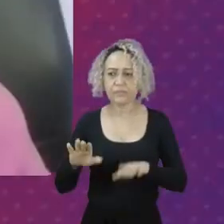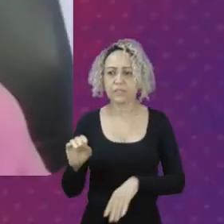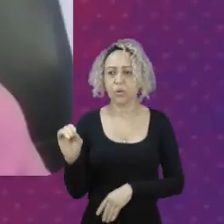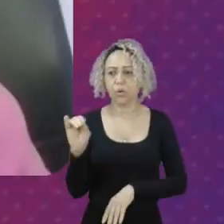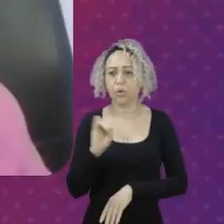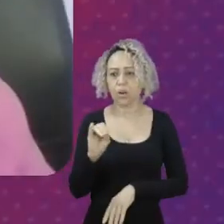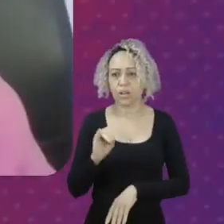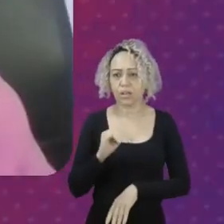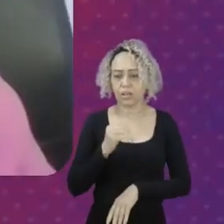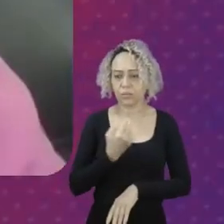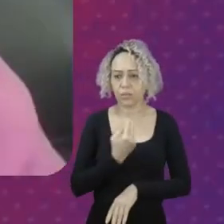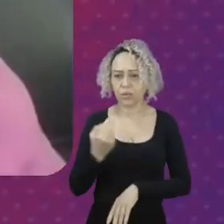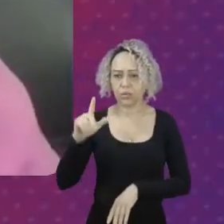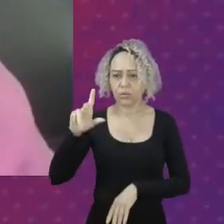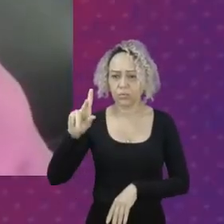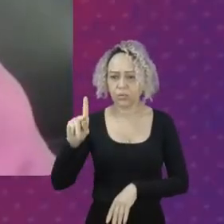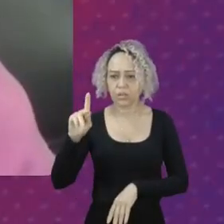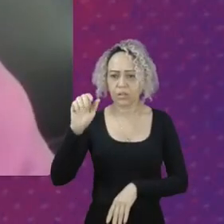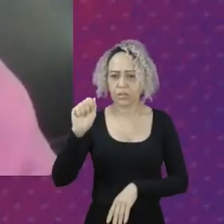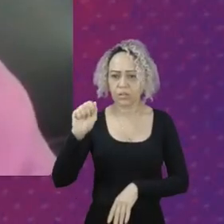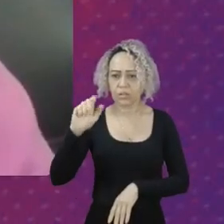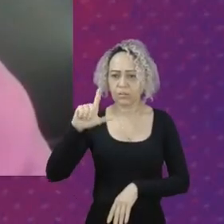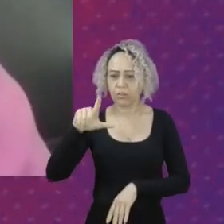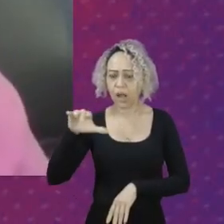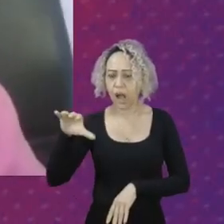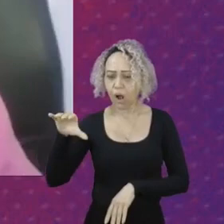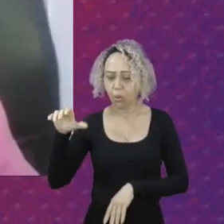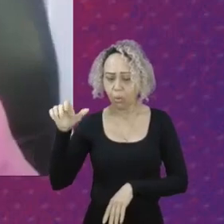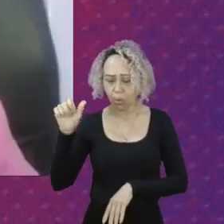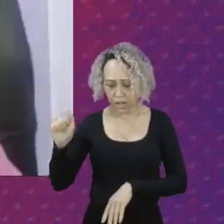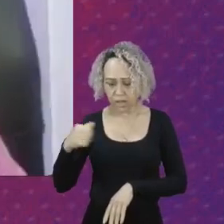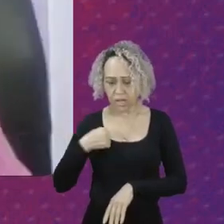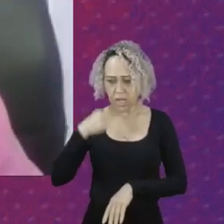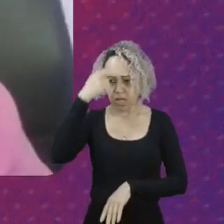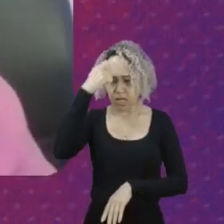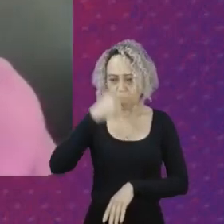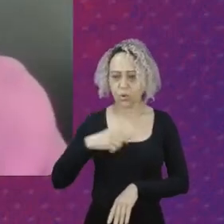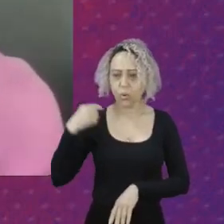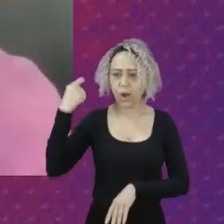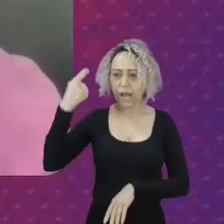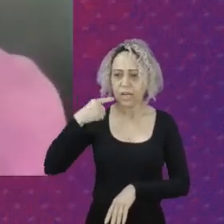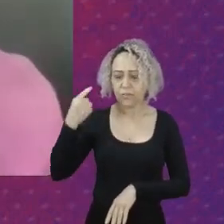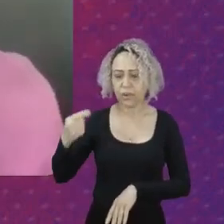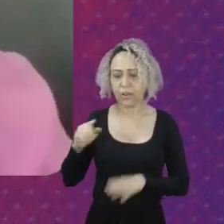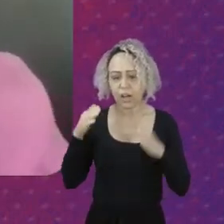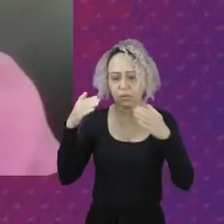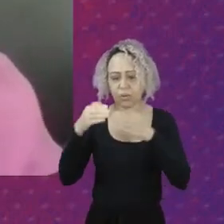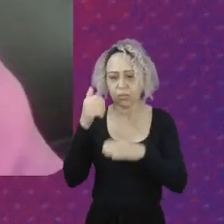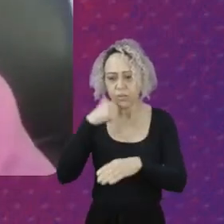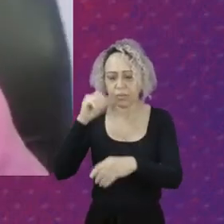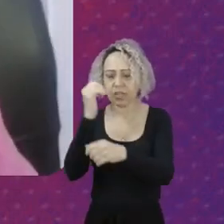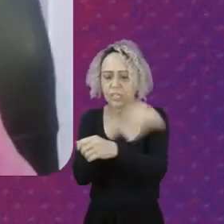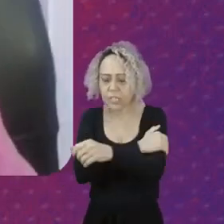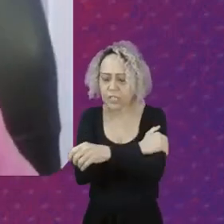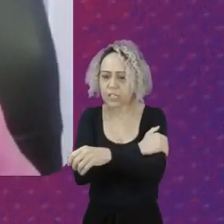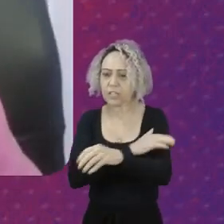Olá, meu nome é Paula Lopes, eu sou advogada feminista especializada no atendimento e na proteção